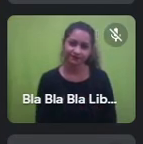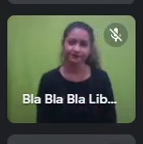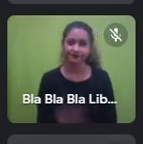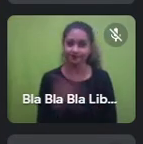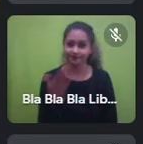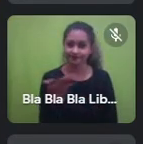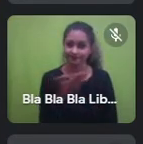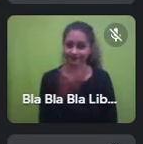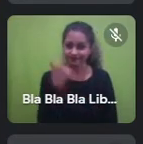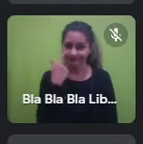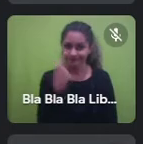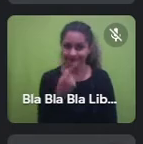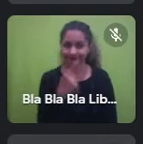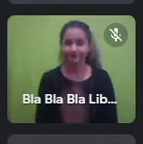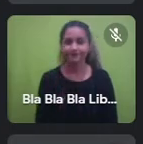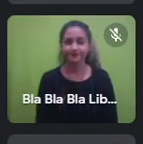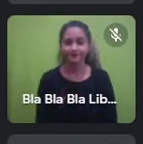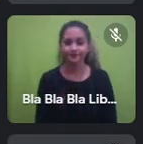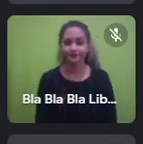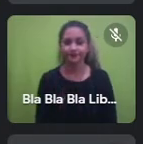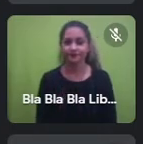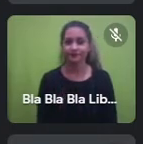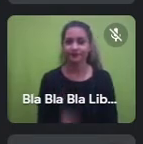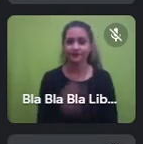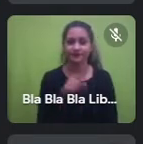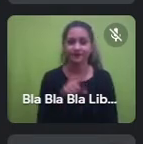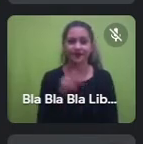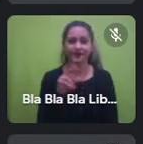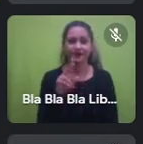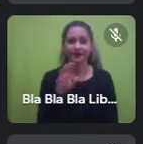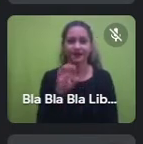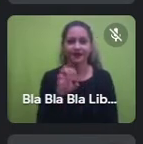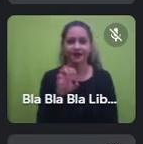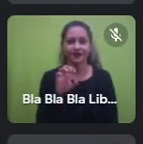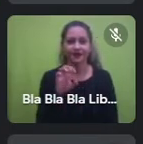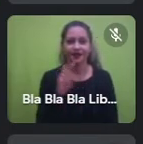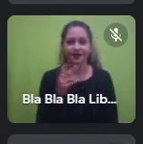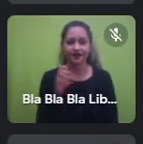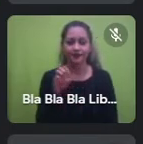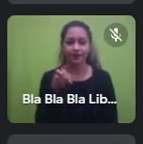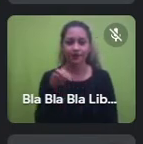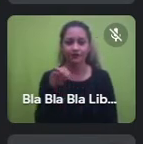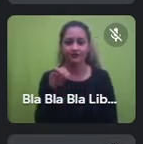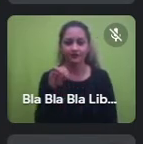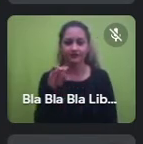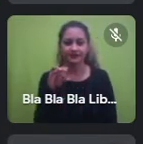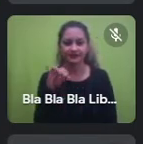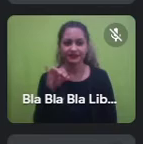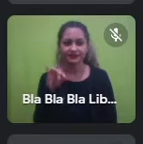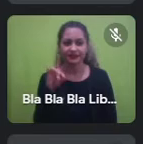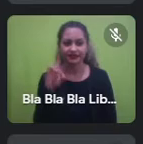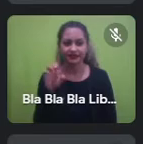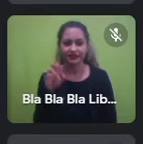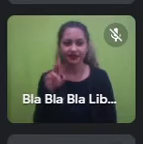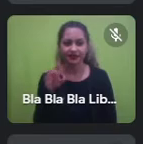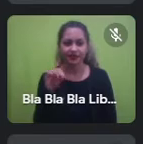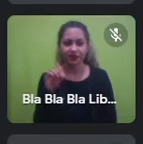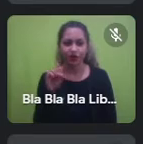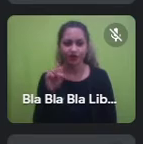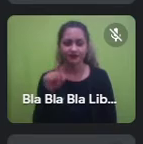Então, olha só, gente, isso aqui, a hemociderose, ela é bem peculiar nos fígados dos peixes de lá da APA do